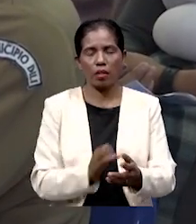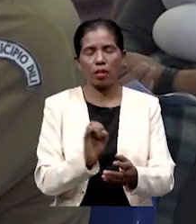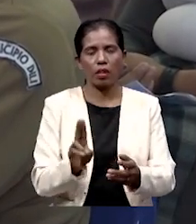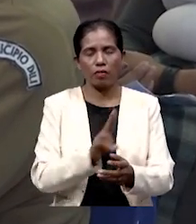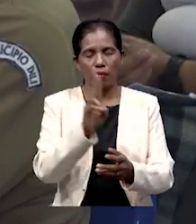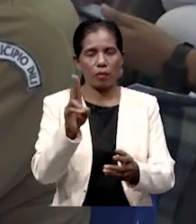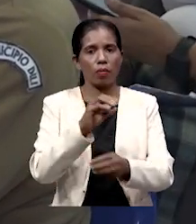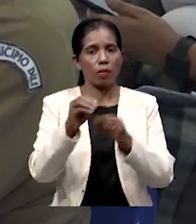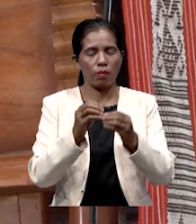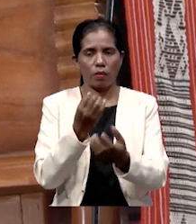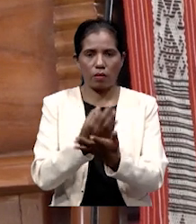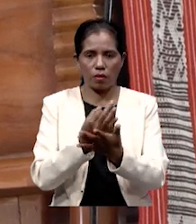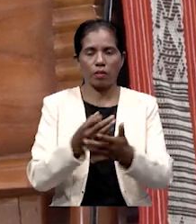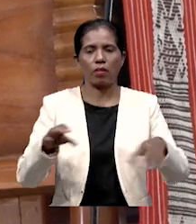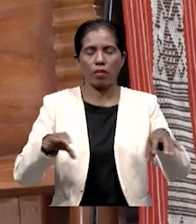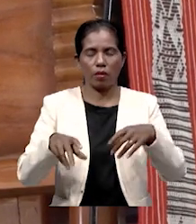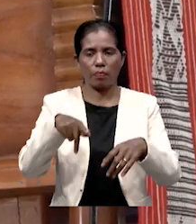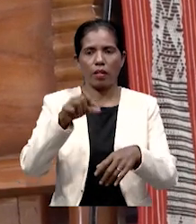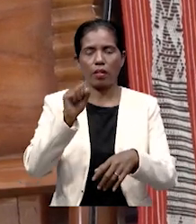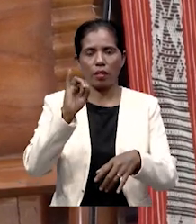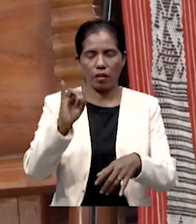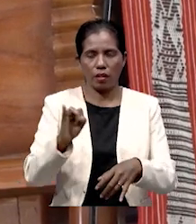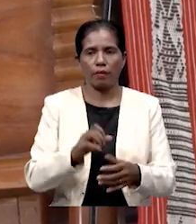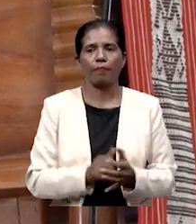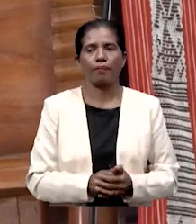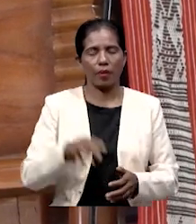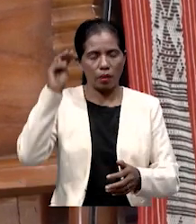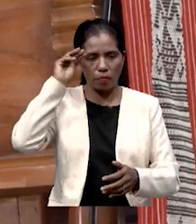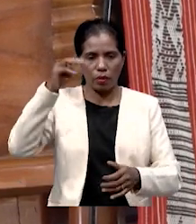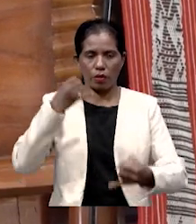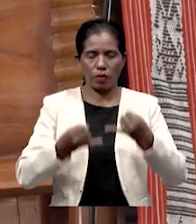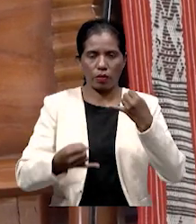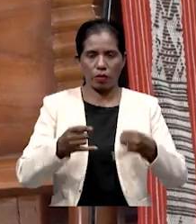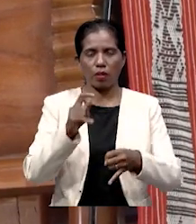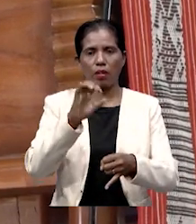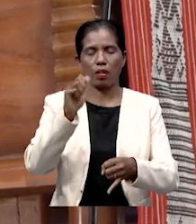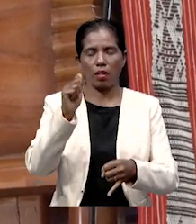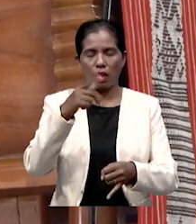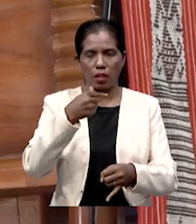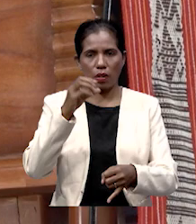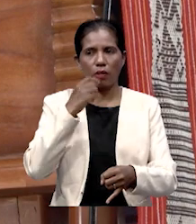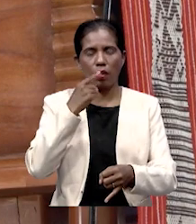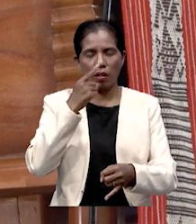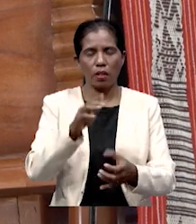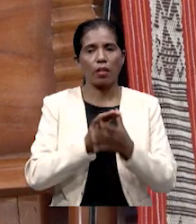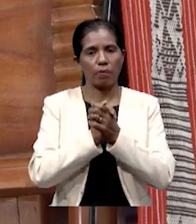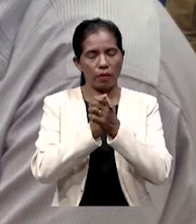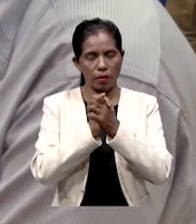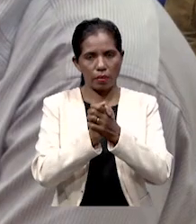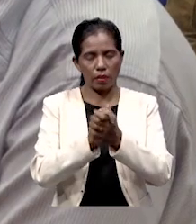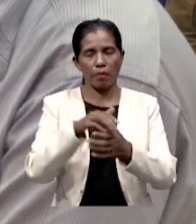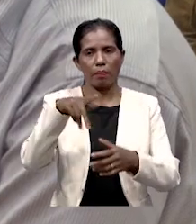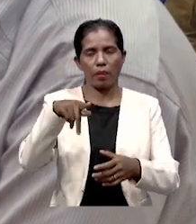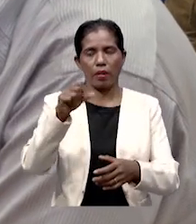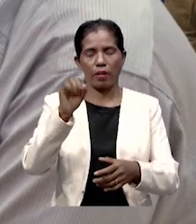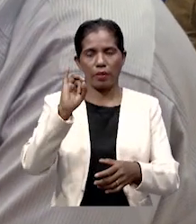Financeira, ba Serviço PSIC durante né. Ministro Justiça Tiago Amaral Sarmento, Hatonia parabéns ba PSIC, tamba